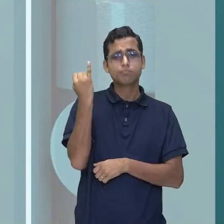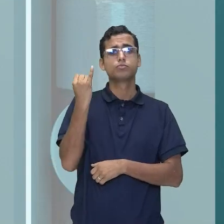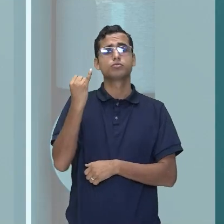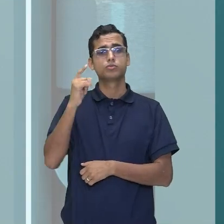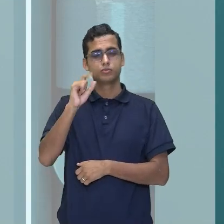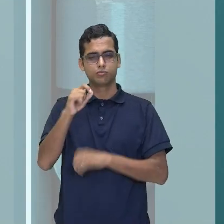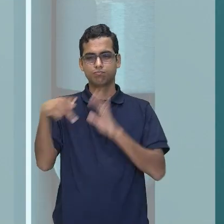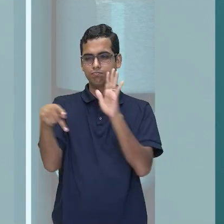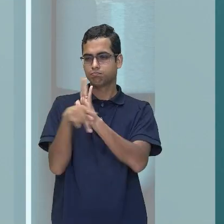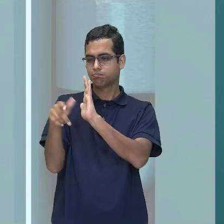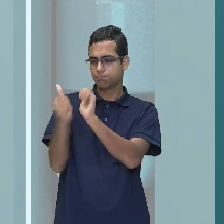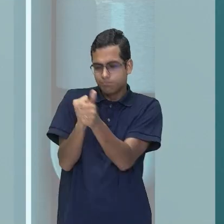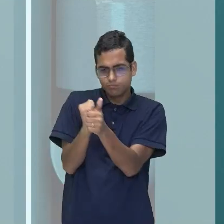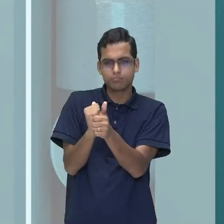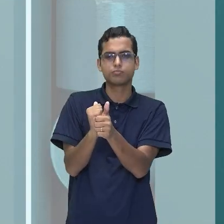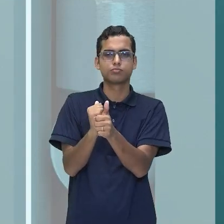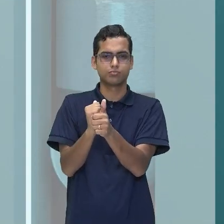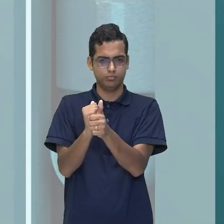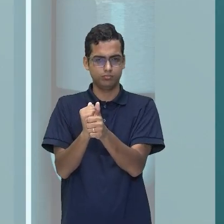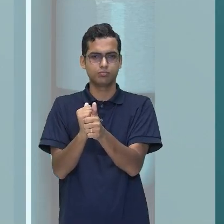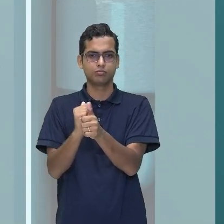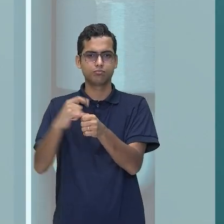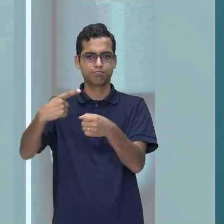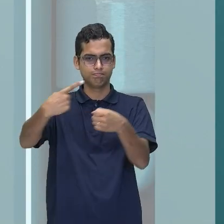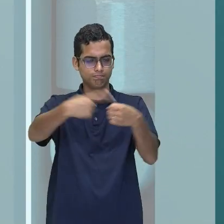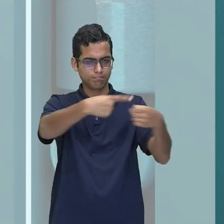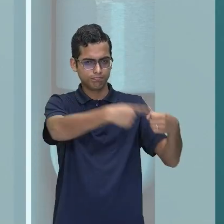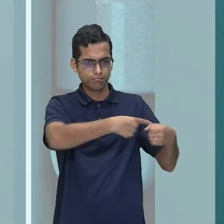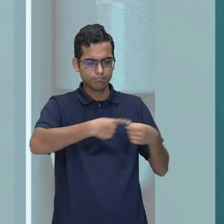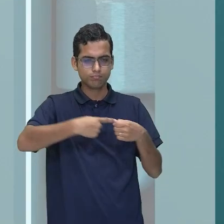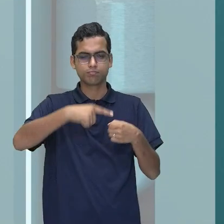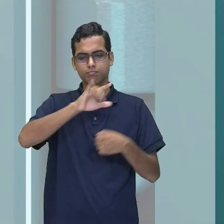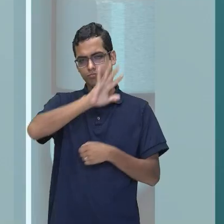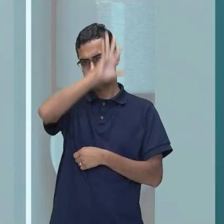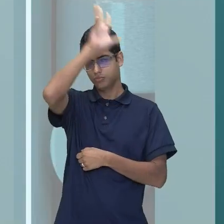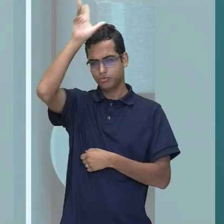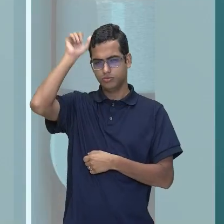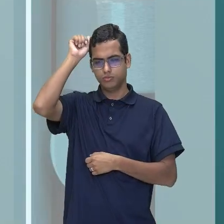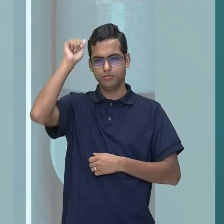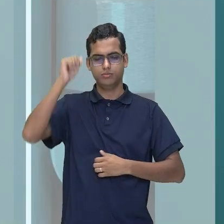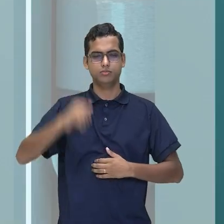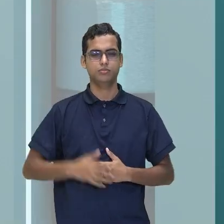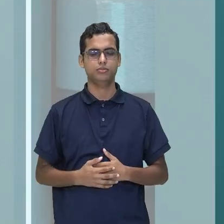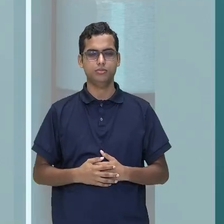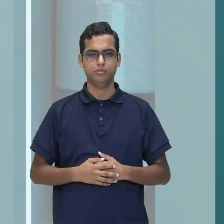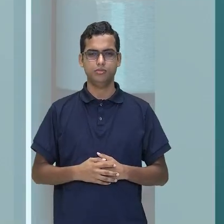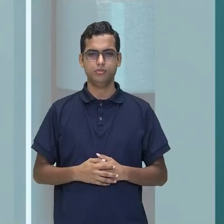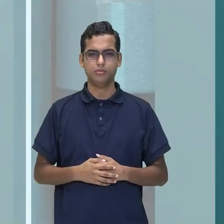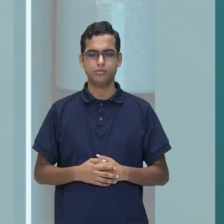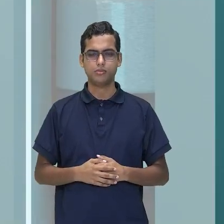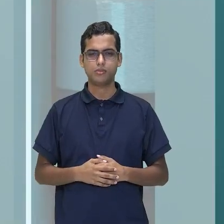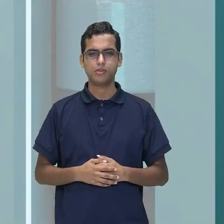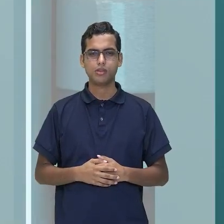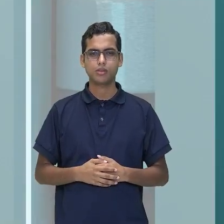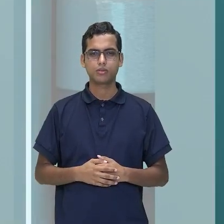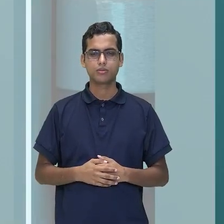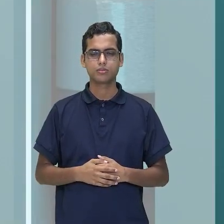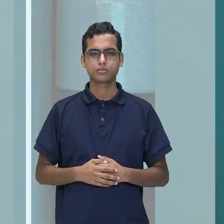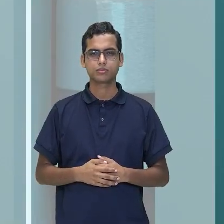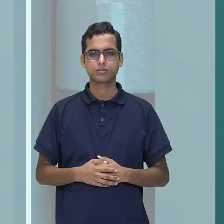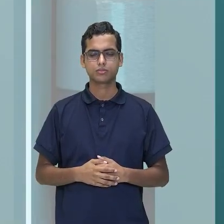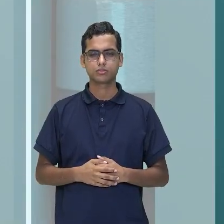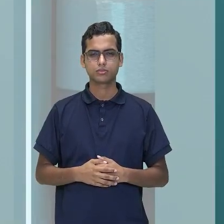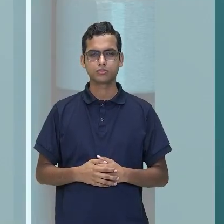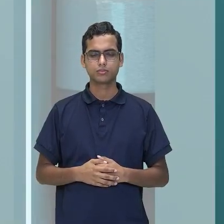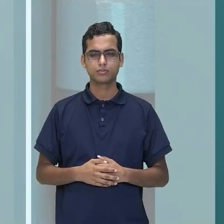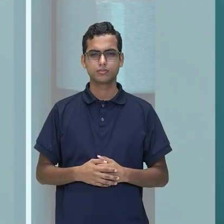do esporte no interior. Então a gente vai agora trazer o foco mais para o handball,